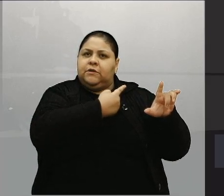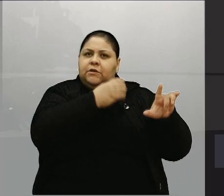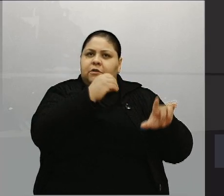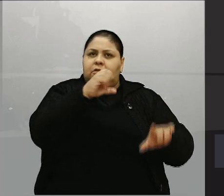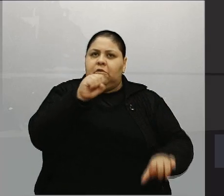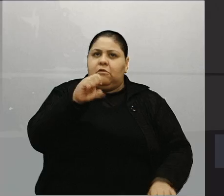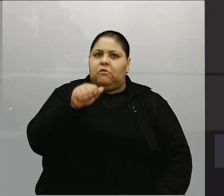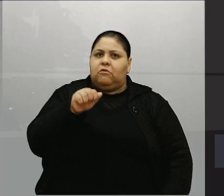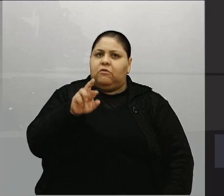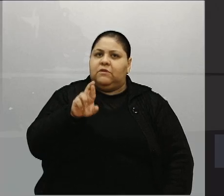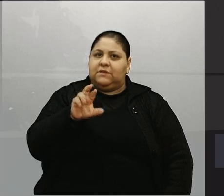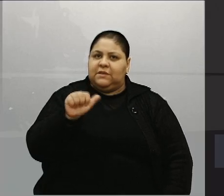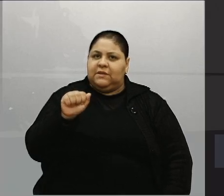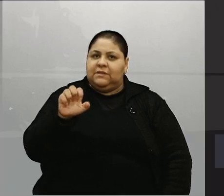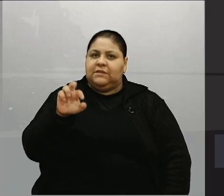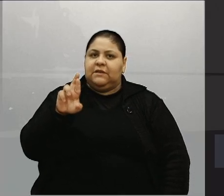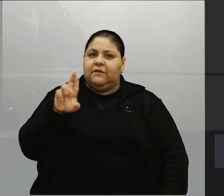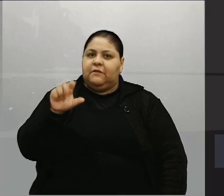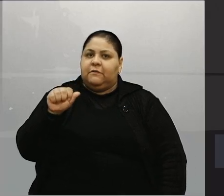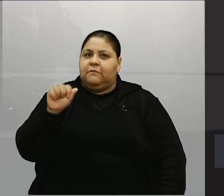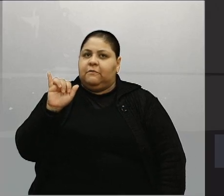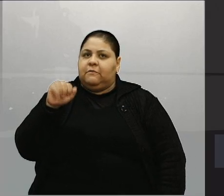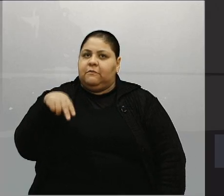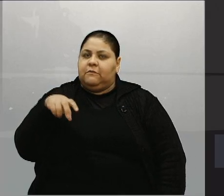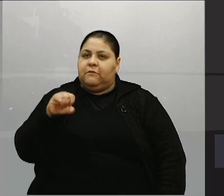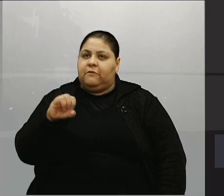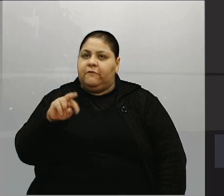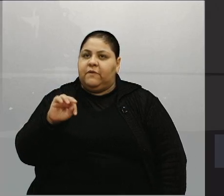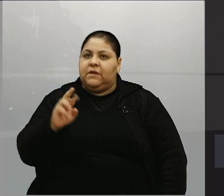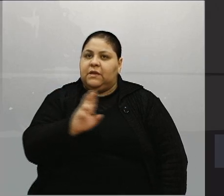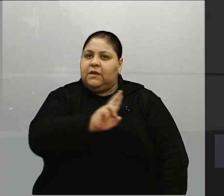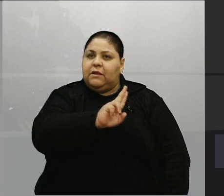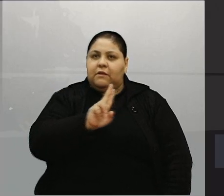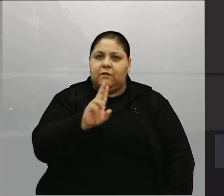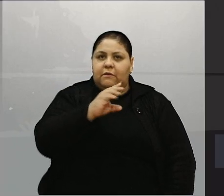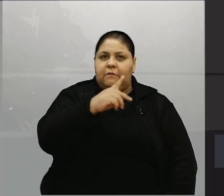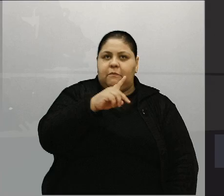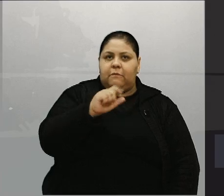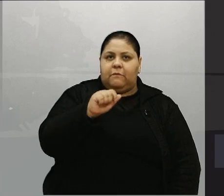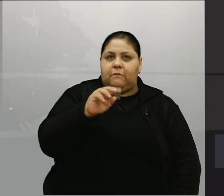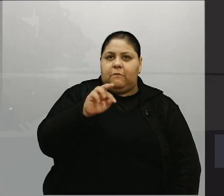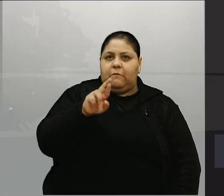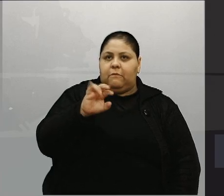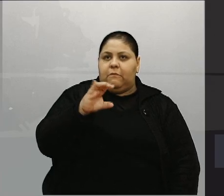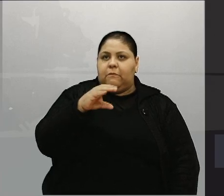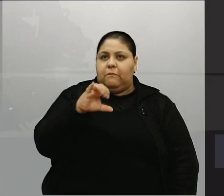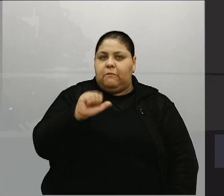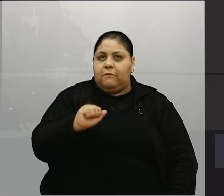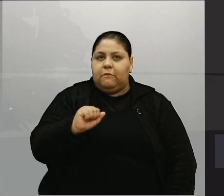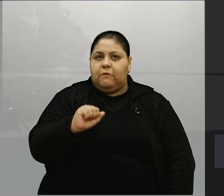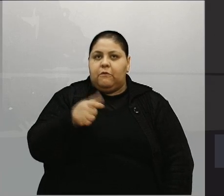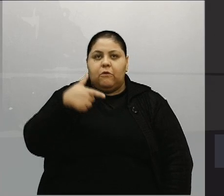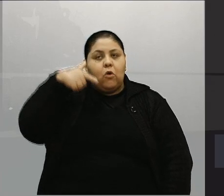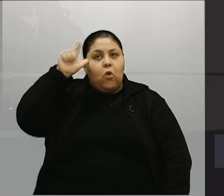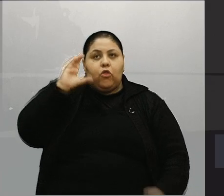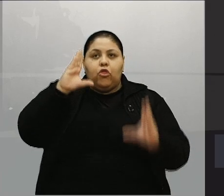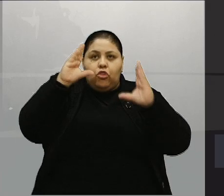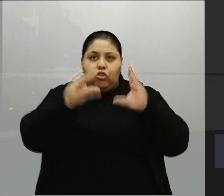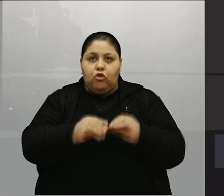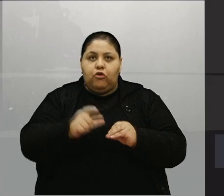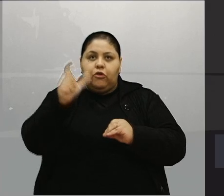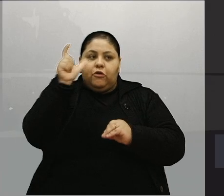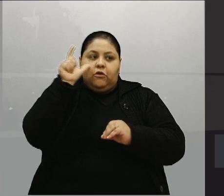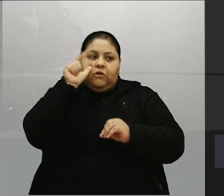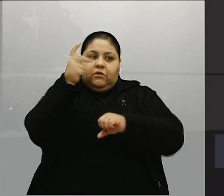vou desistir, tu sabe em nome de quem? Em nome da Patrícia e da Josi Orlandim, que ontem de noite viram o meu vídeo mais uma vez, que tá